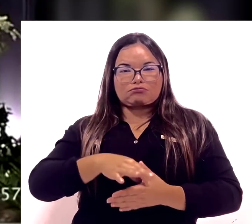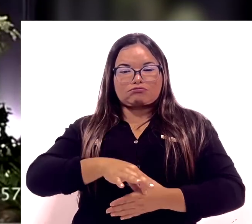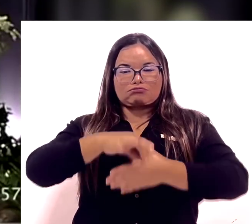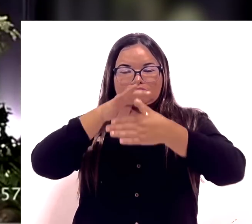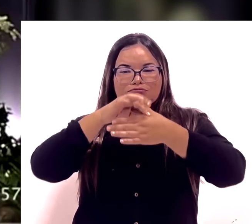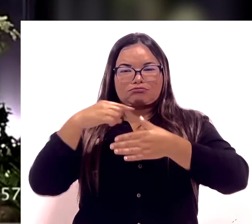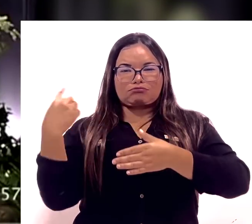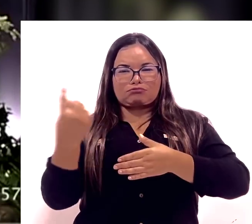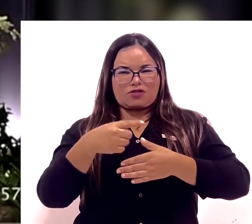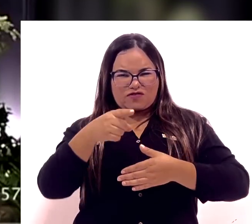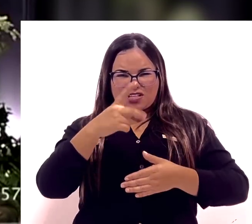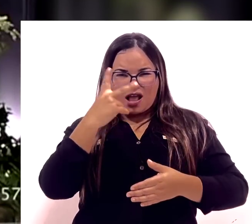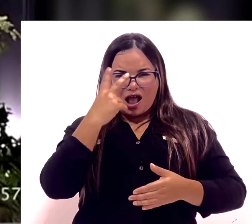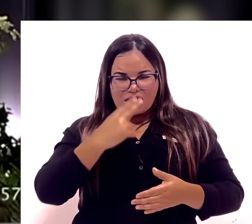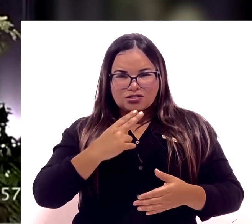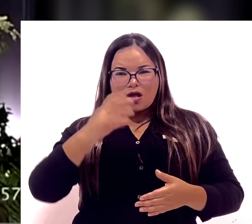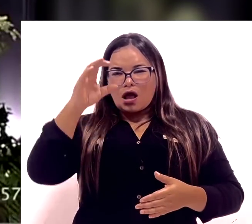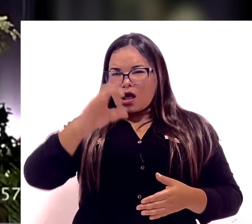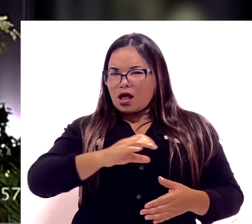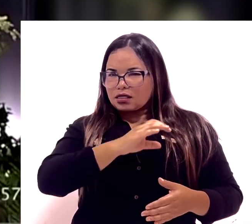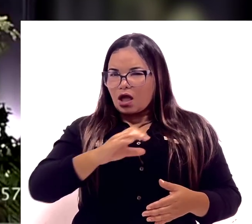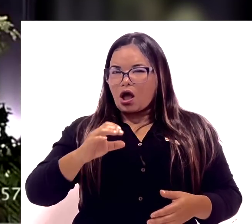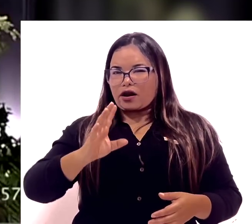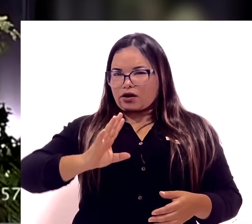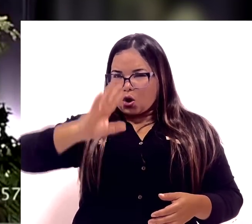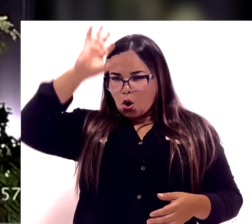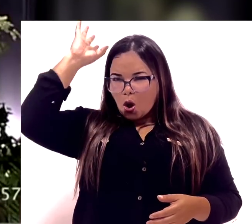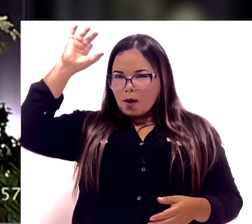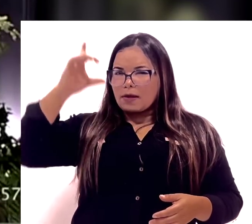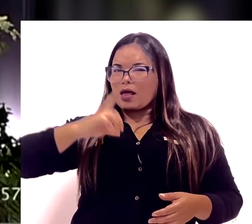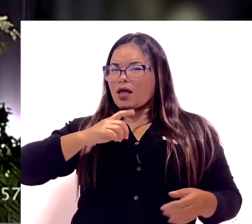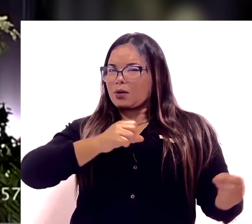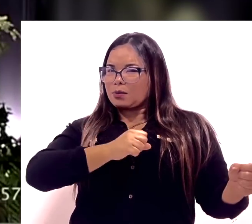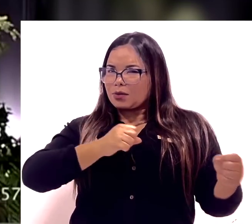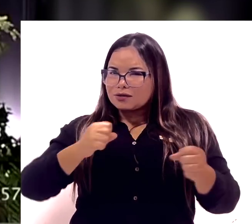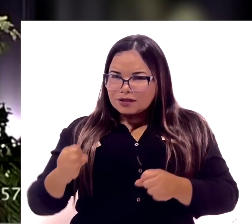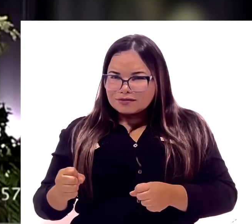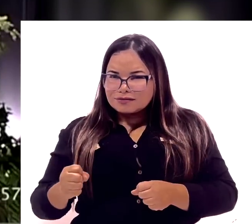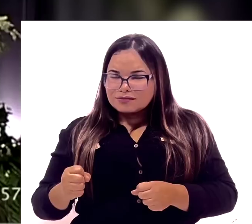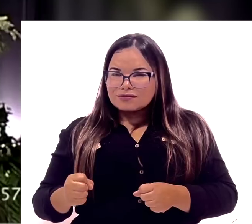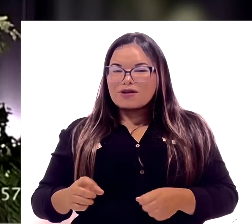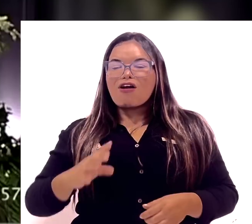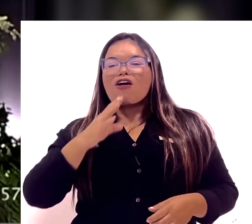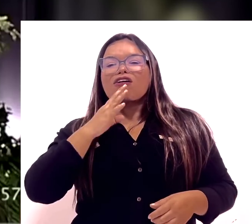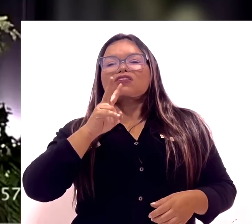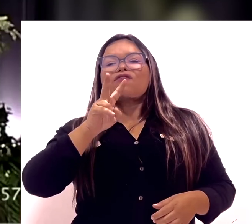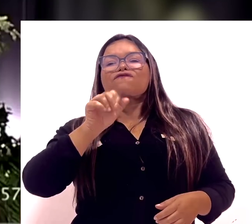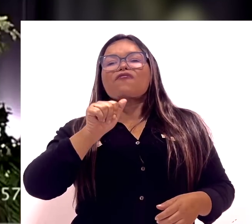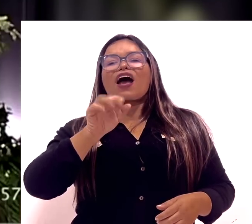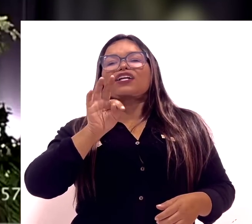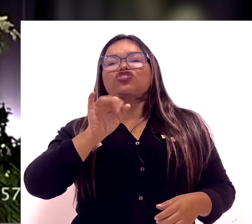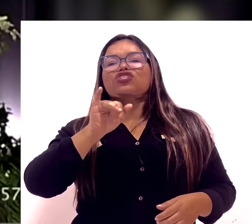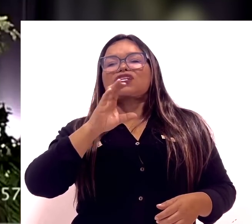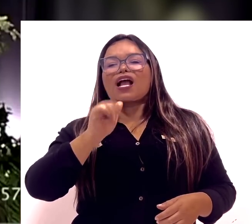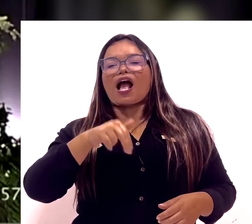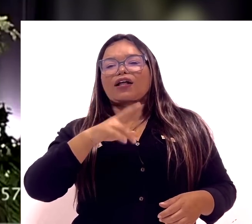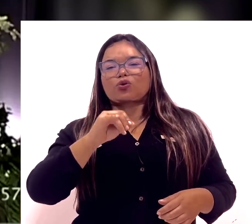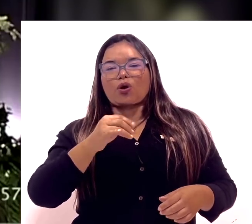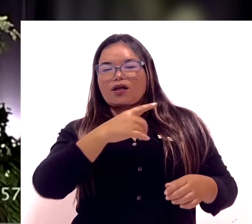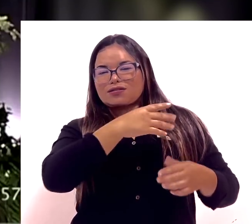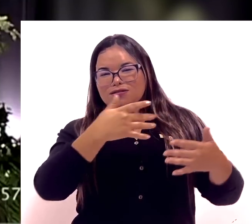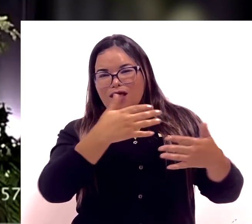Que o Vaticano possa ser este poder? Mas, sem dúvida, o Vaticano parece ser um poder cristão nobre,